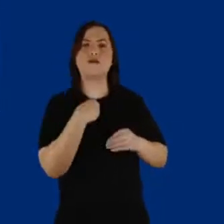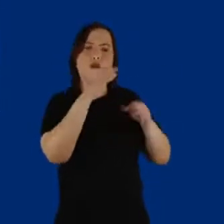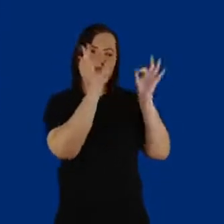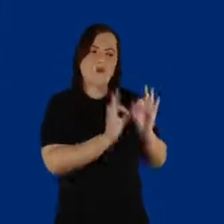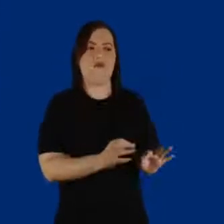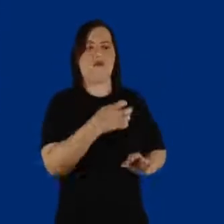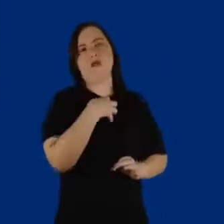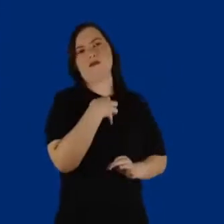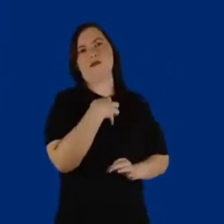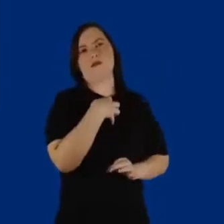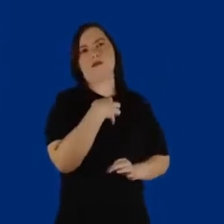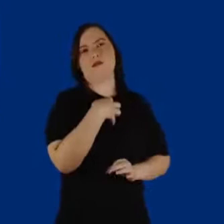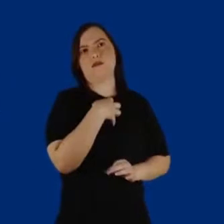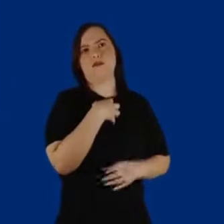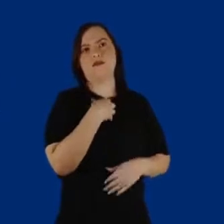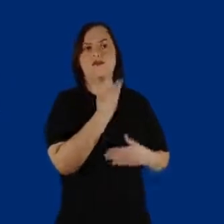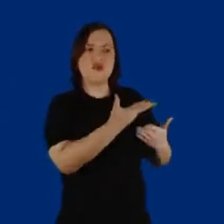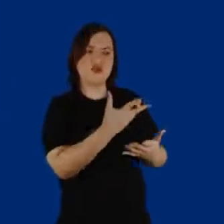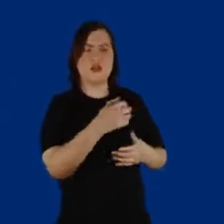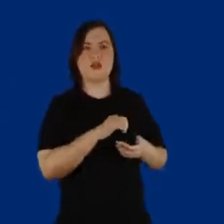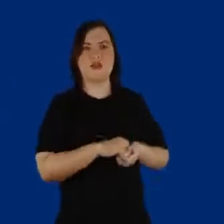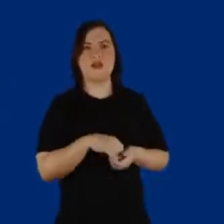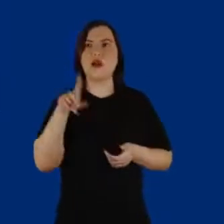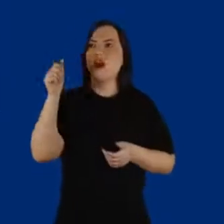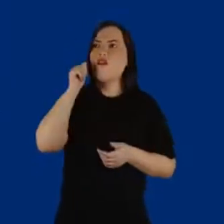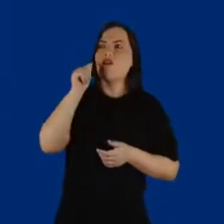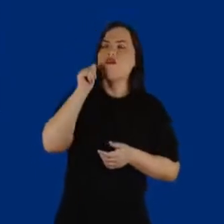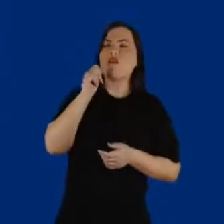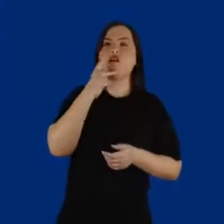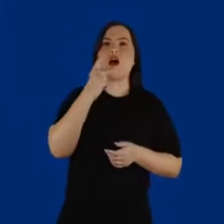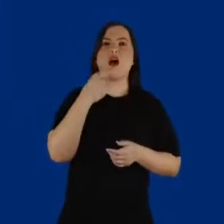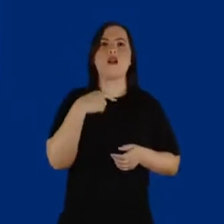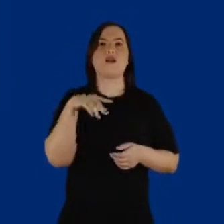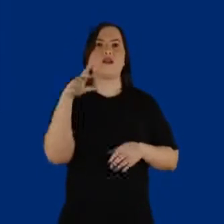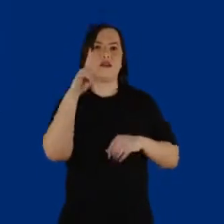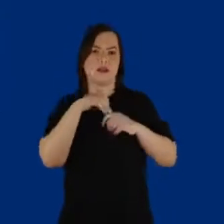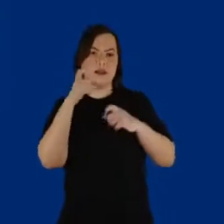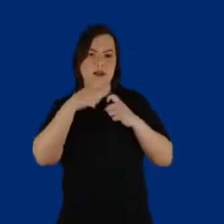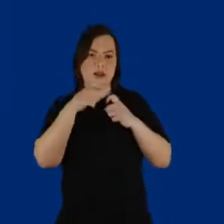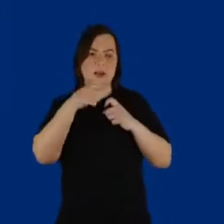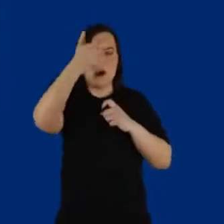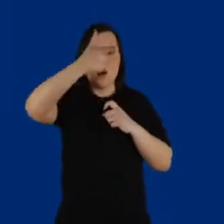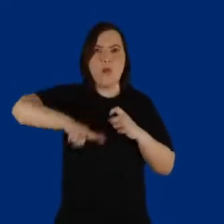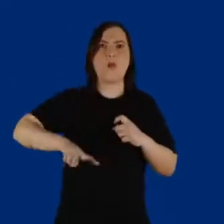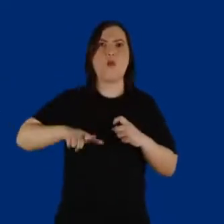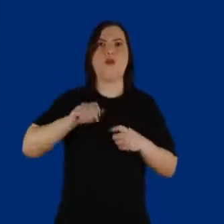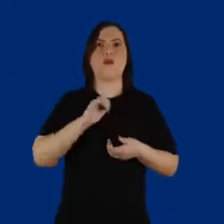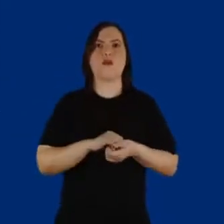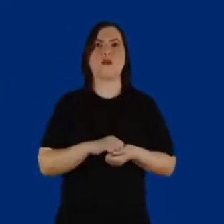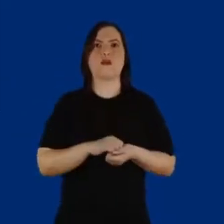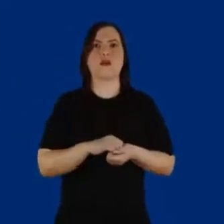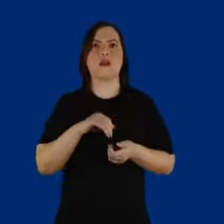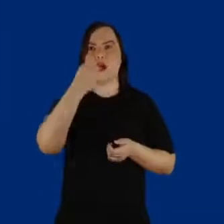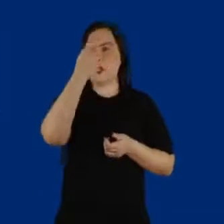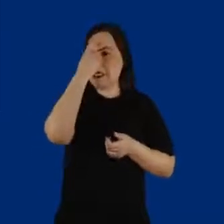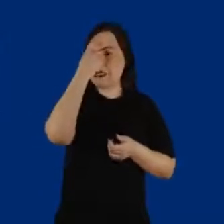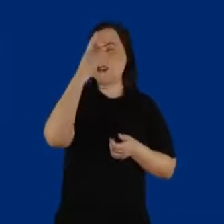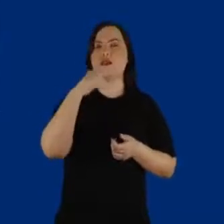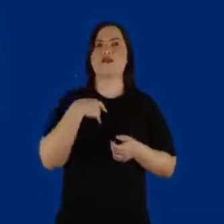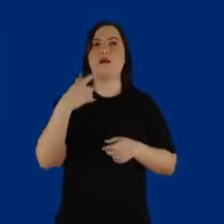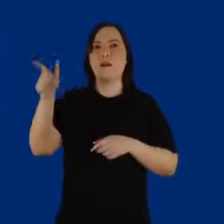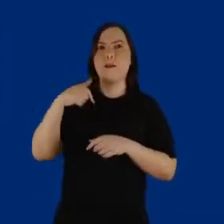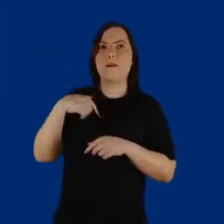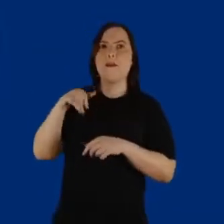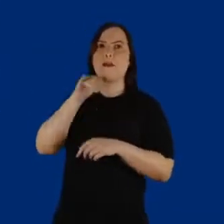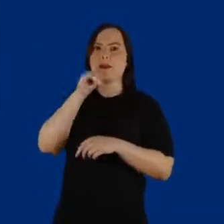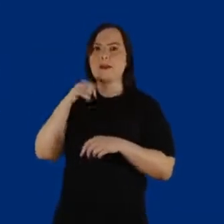maneira. A Jason citou a doutora Bhargavi lá da Índia, que tem um programa de